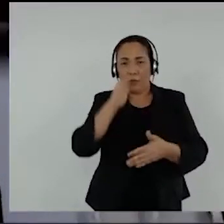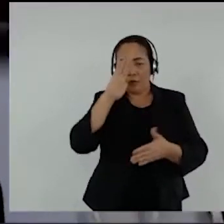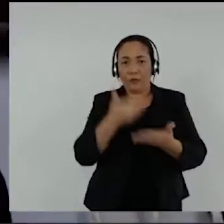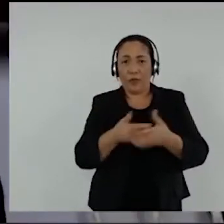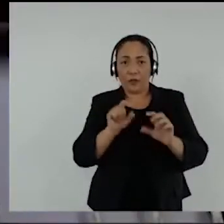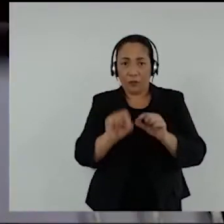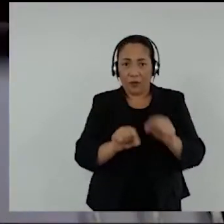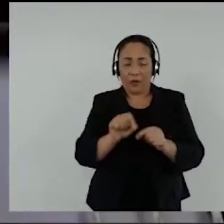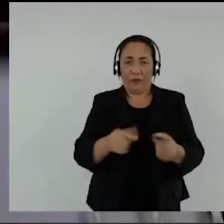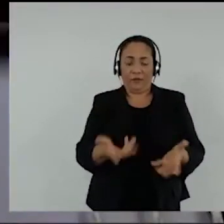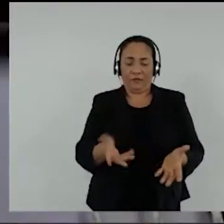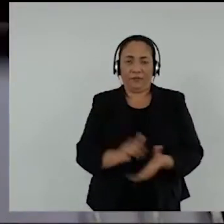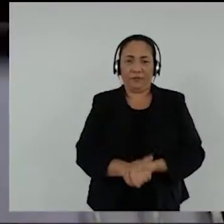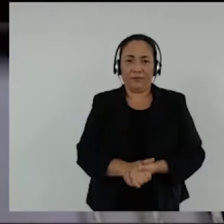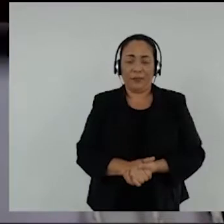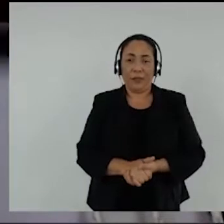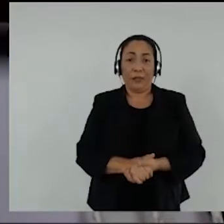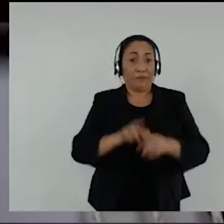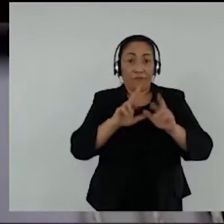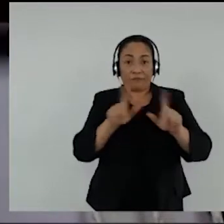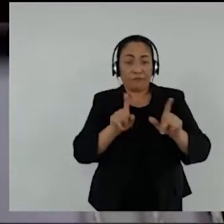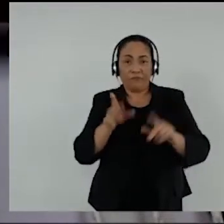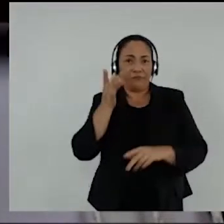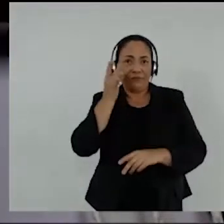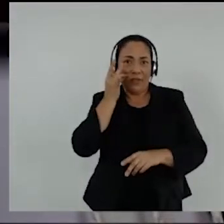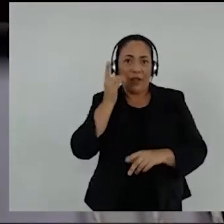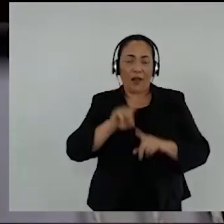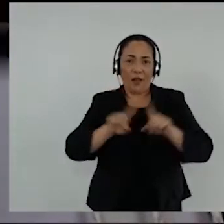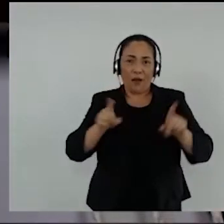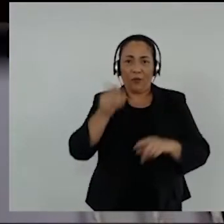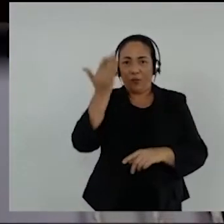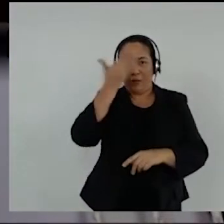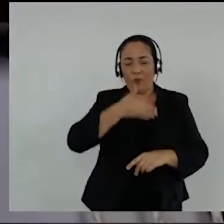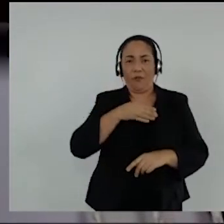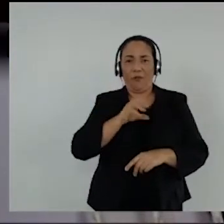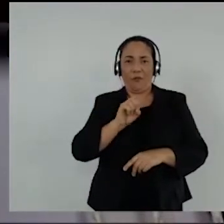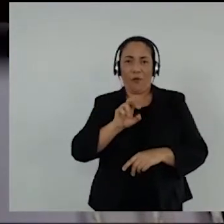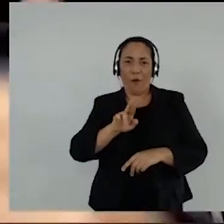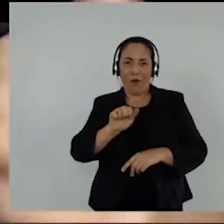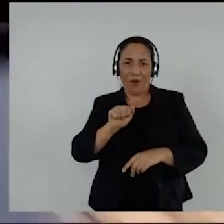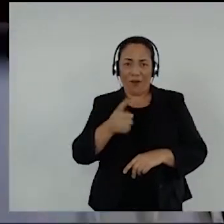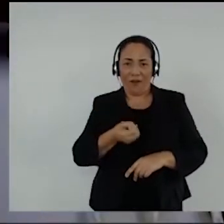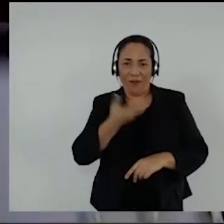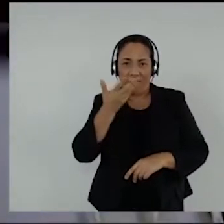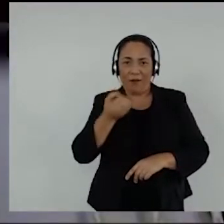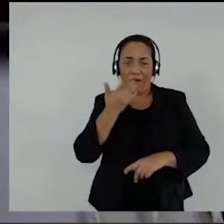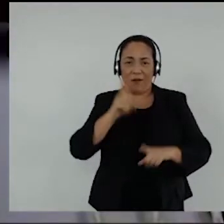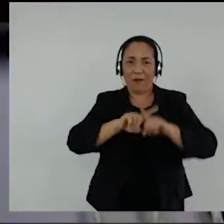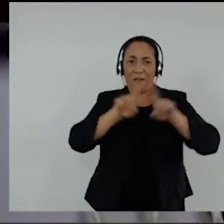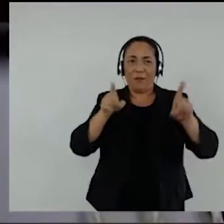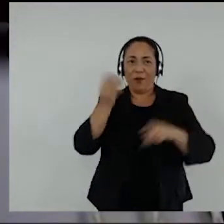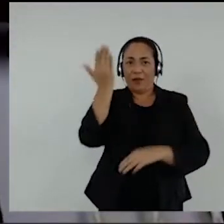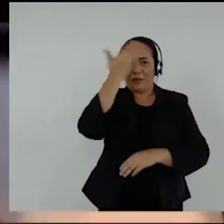fiabilidade que não é exatamente real da prova oral e se baseie mais na prova técnica,